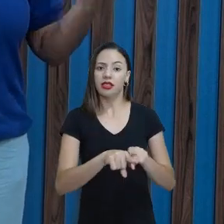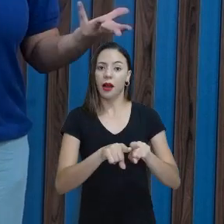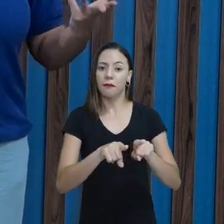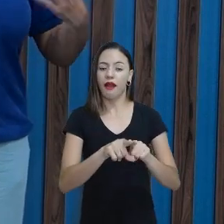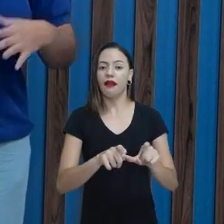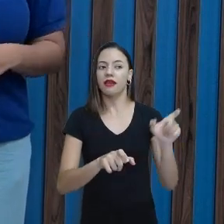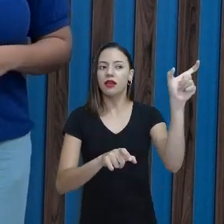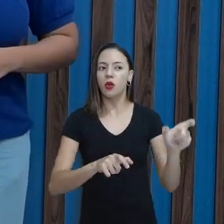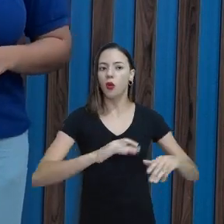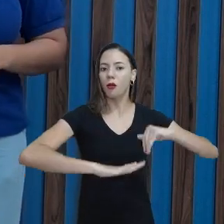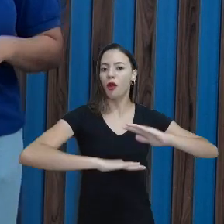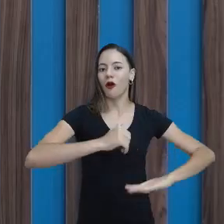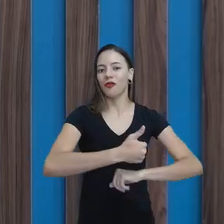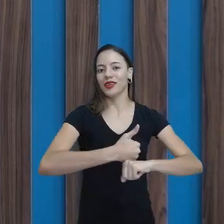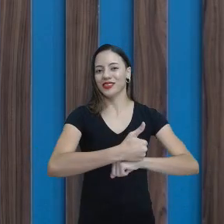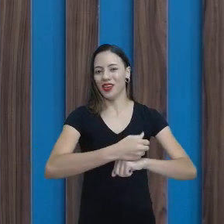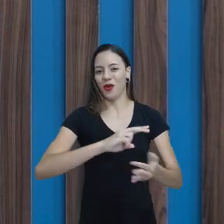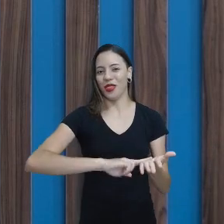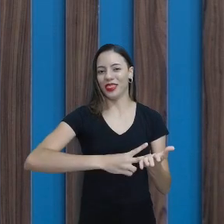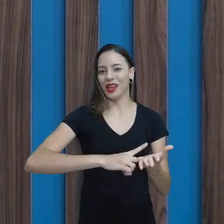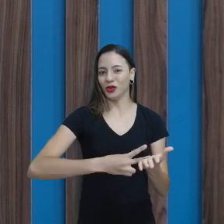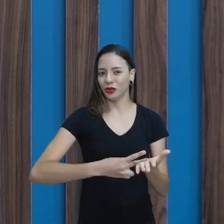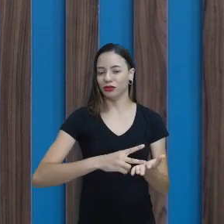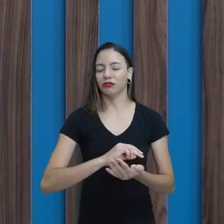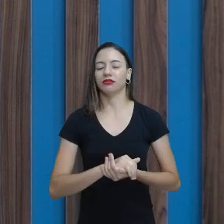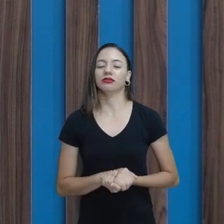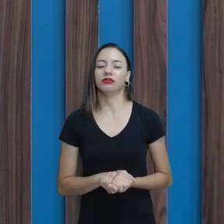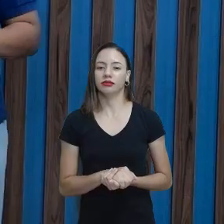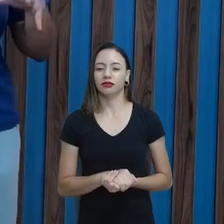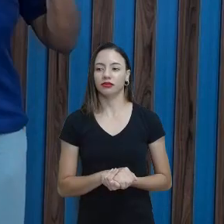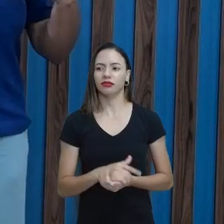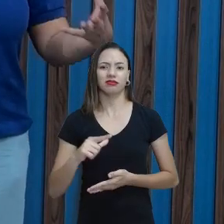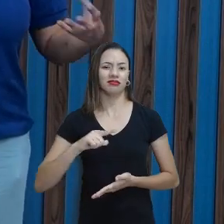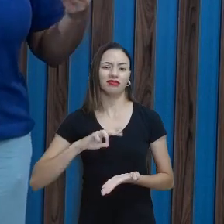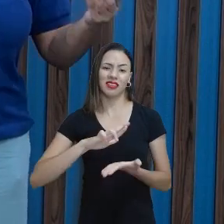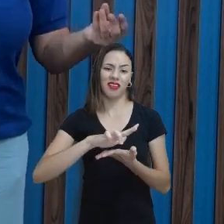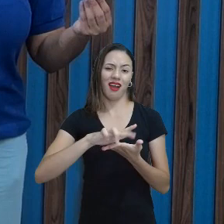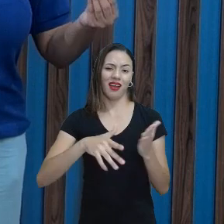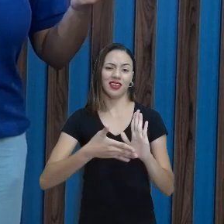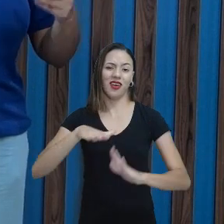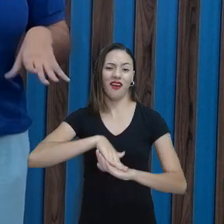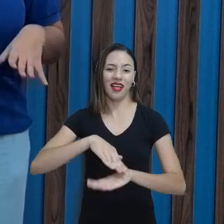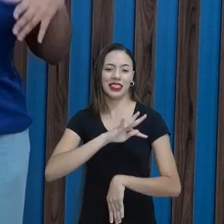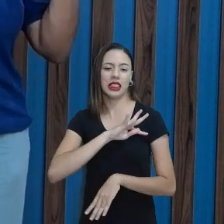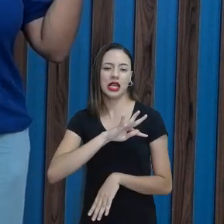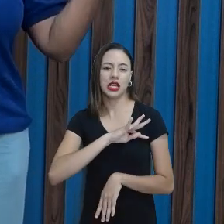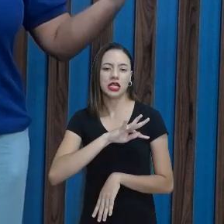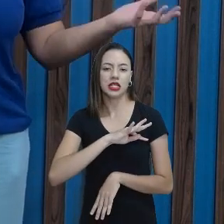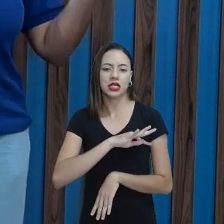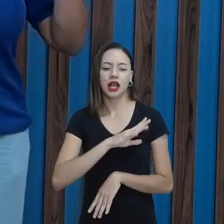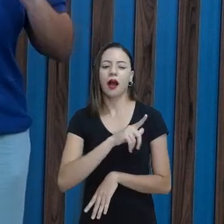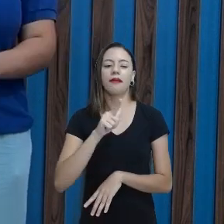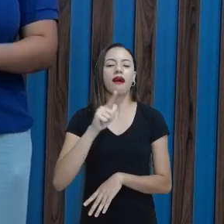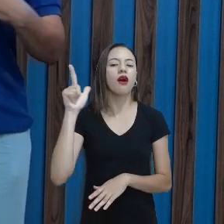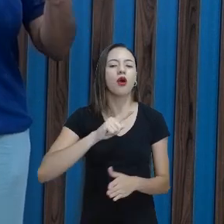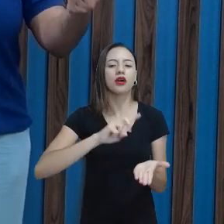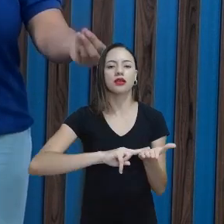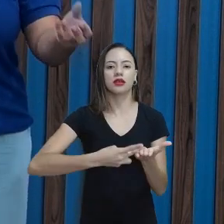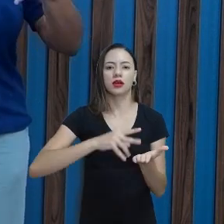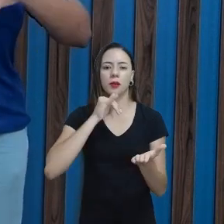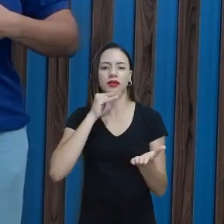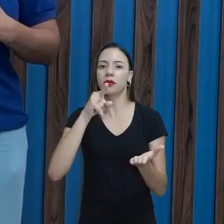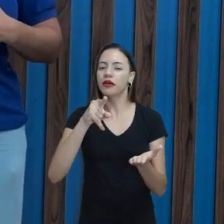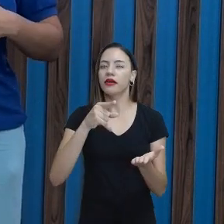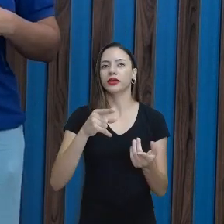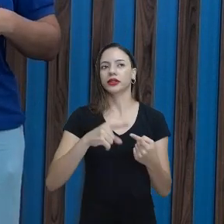Ser tradutor. E há uma série de técnicas mesmo de tradução. Se você